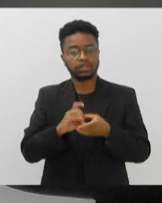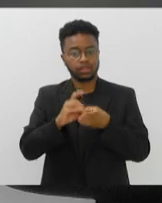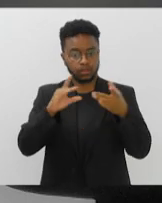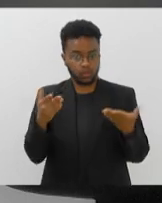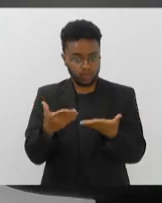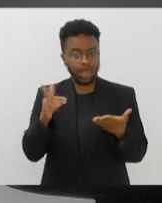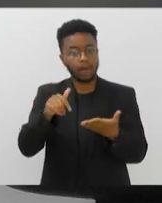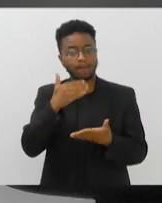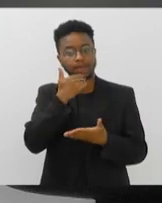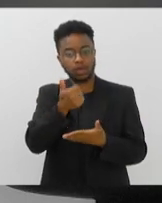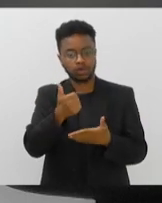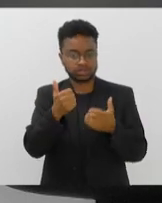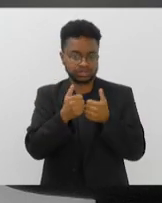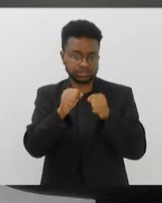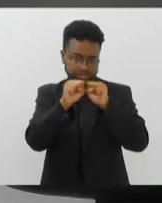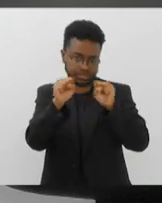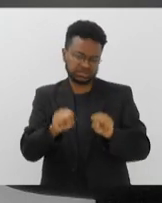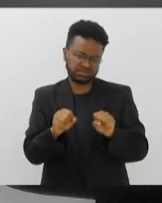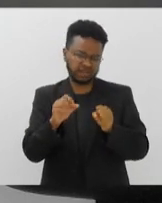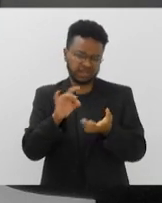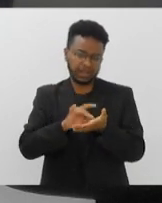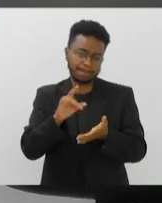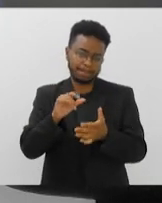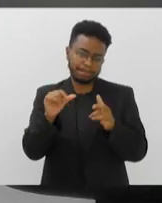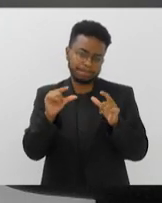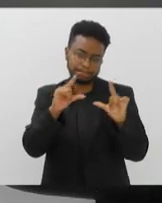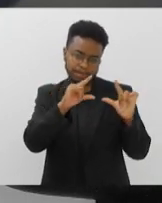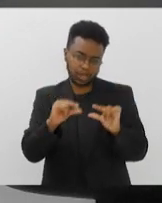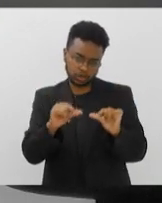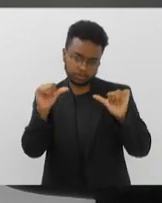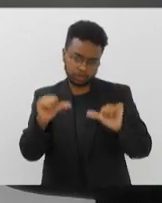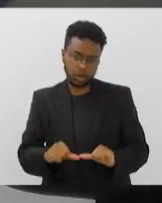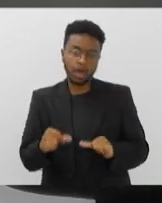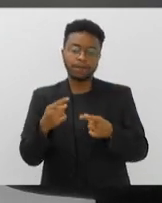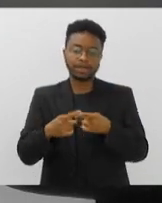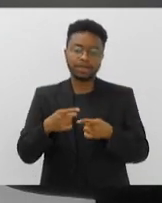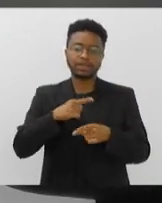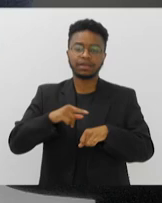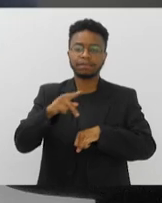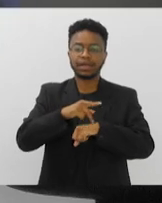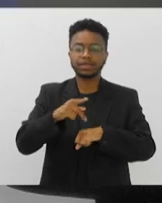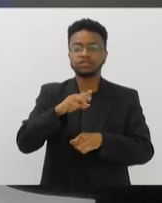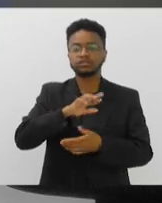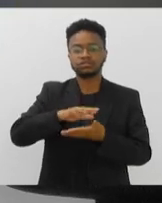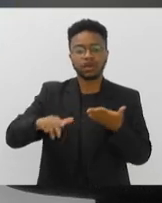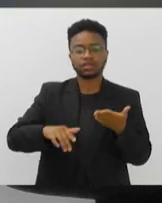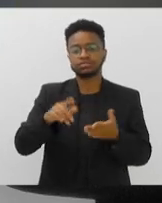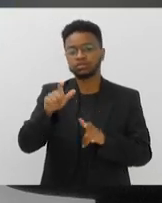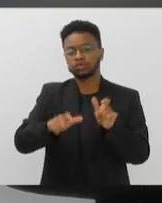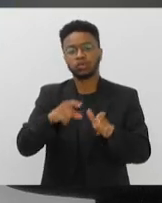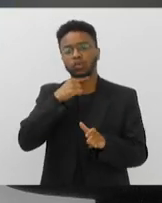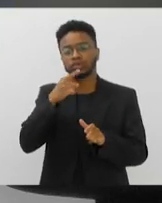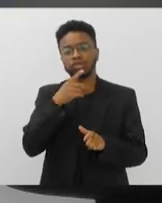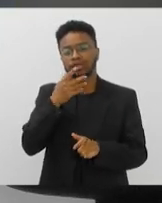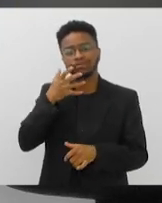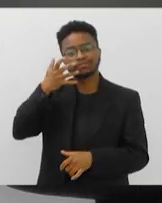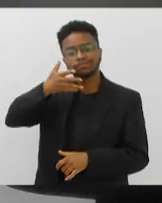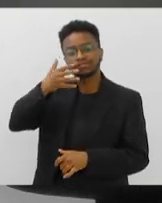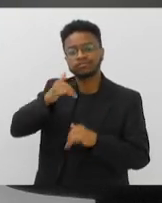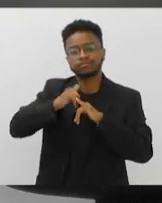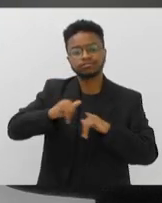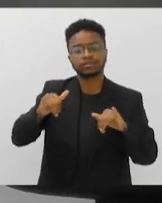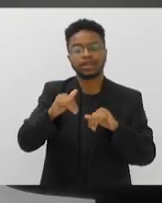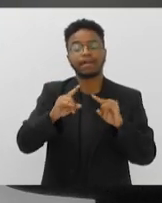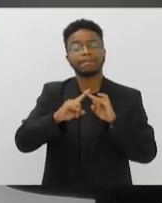sistema que às gente tem ou menos pior né porque tem muitos países por aí que ninguém tem voz ninguém tem vez ditadura etc e tal pra gente chegar